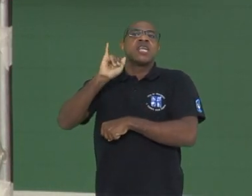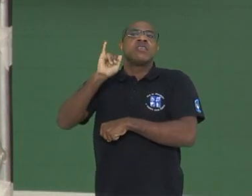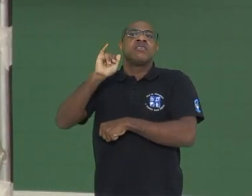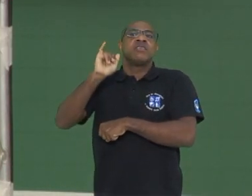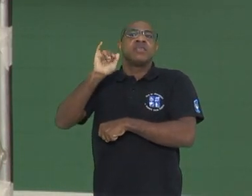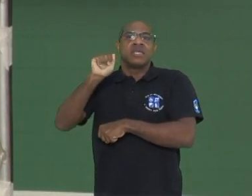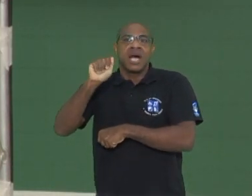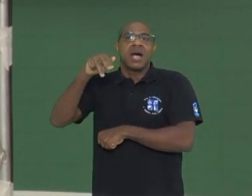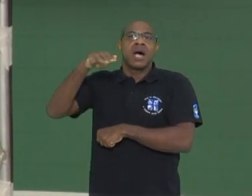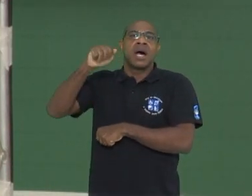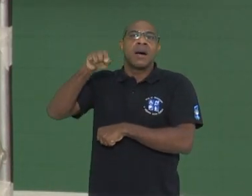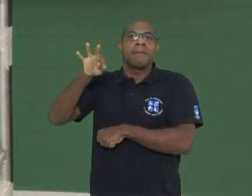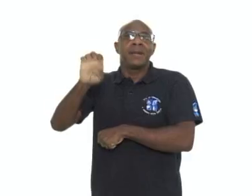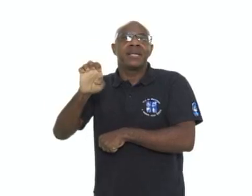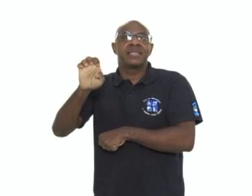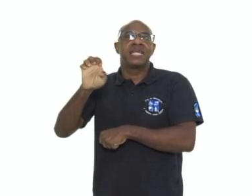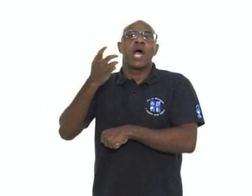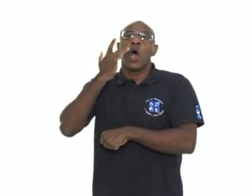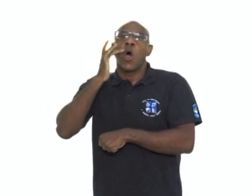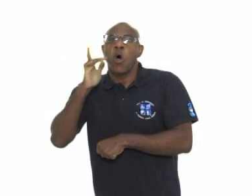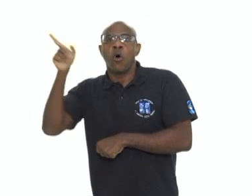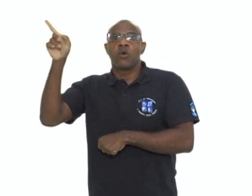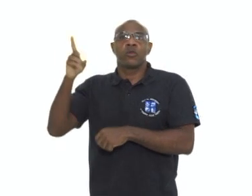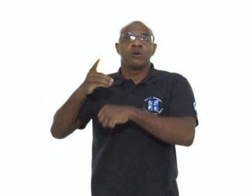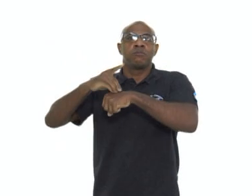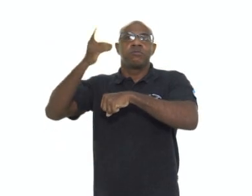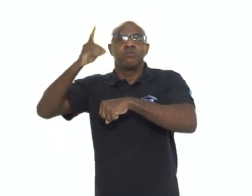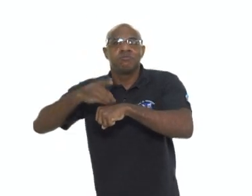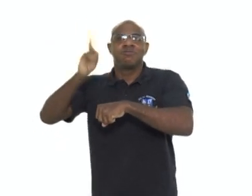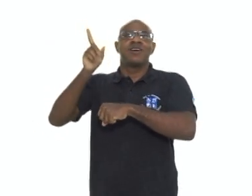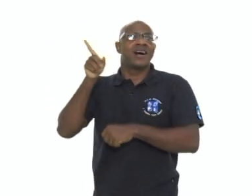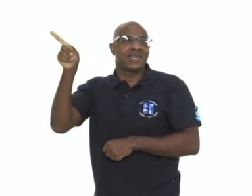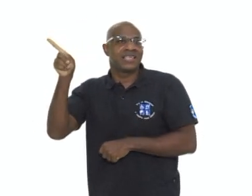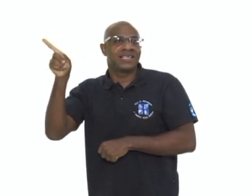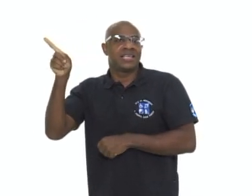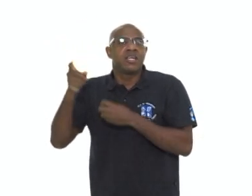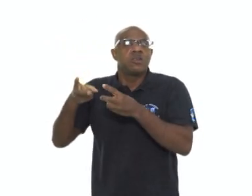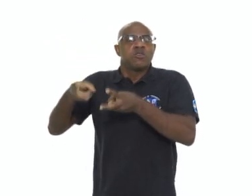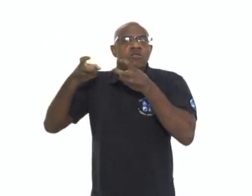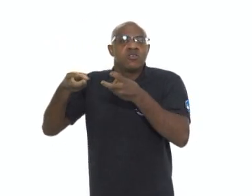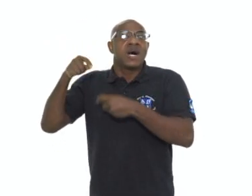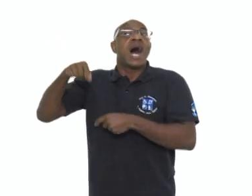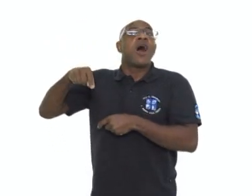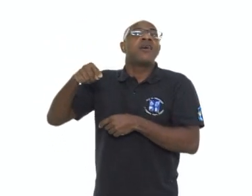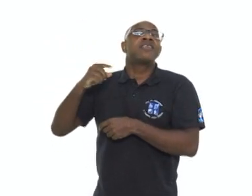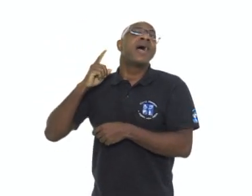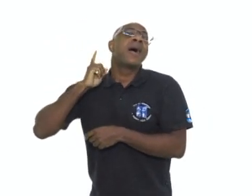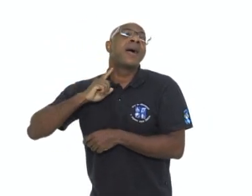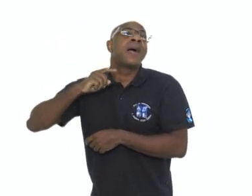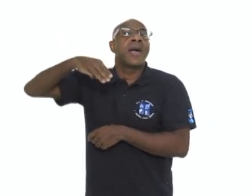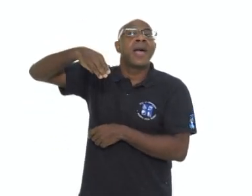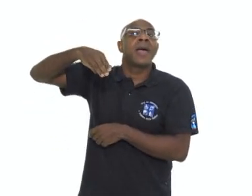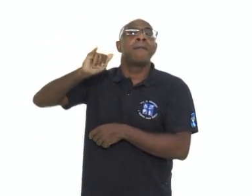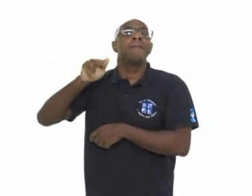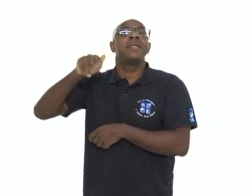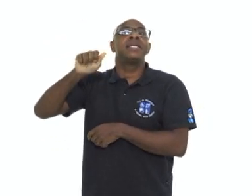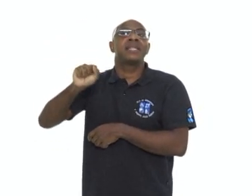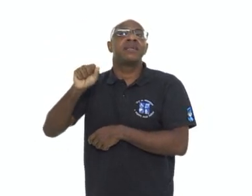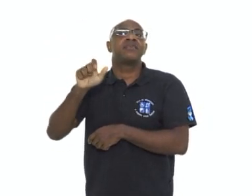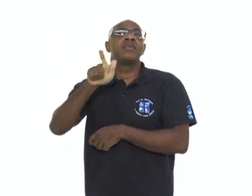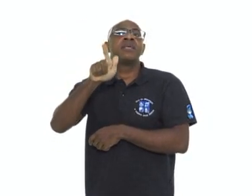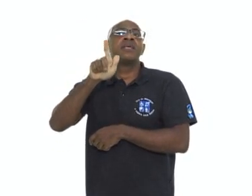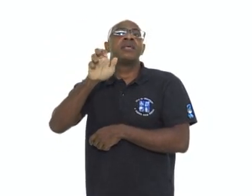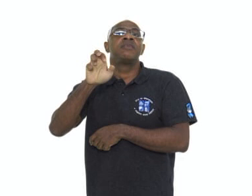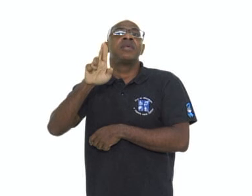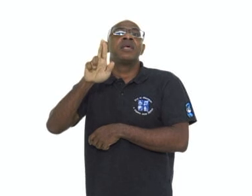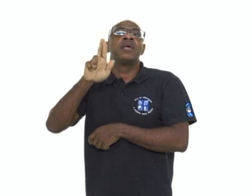aqui foi a região tanto da extração de ouro quanto de diamantes. Região das Minas Gerais, que além do atual estado das Minas